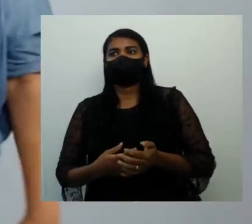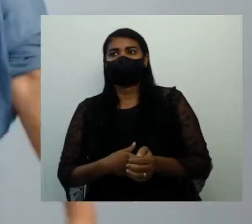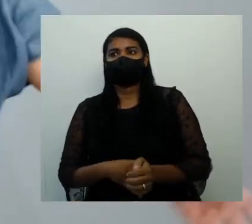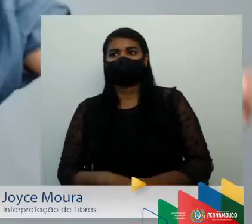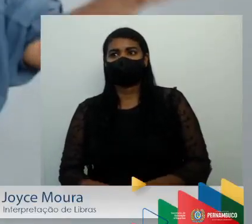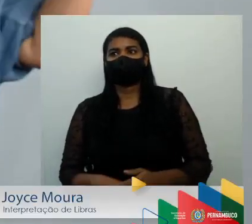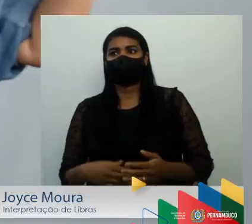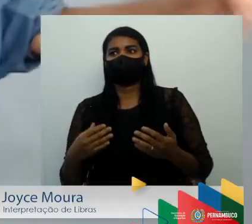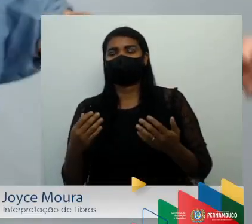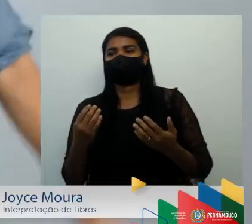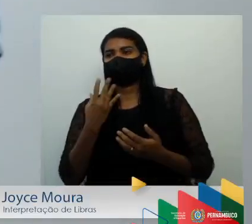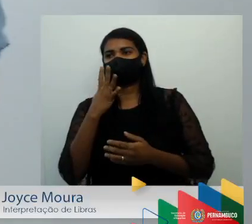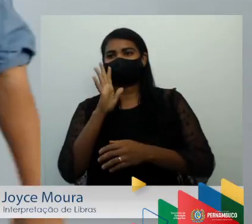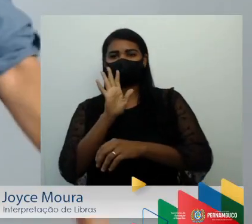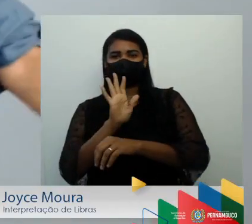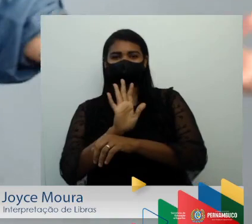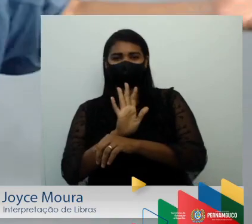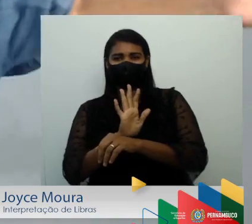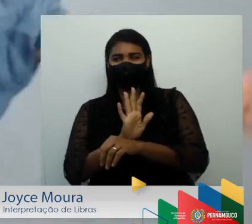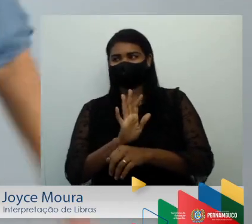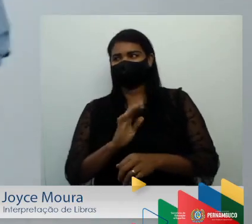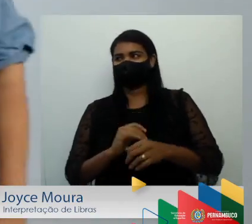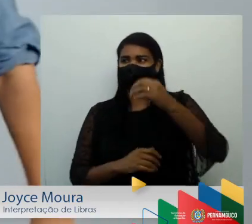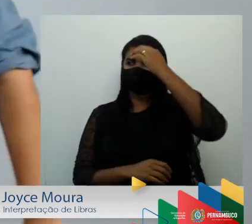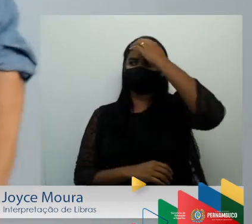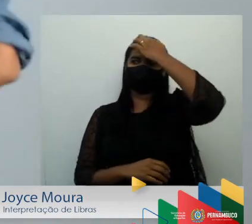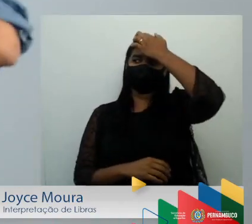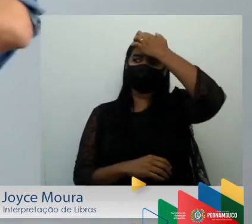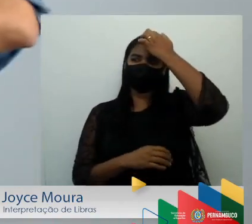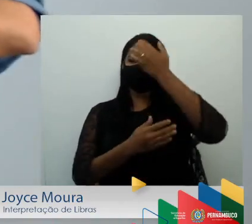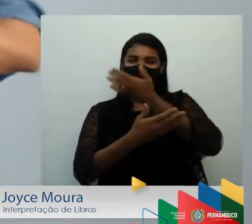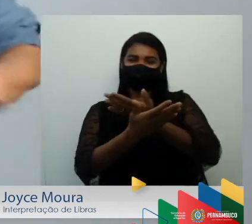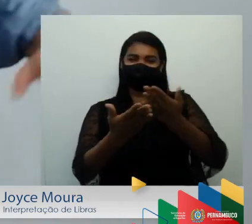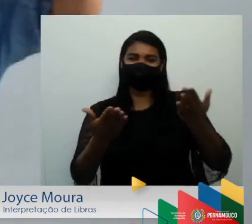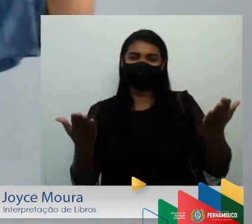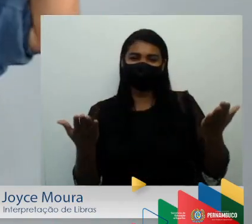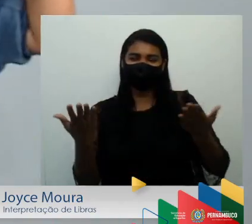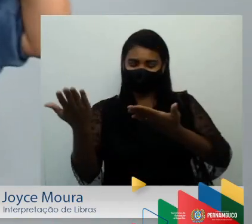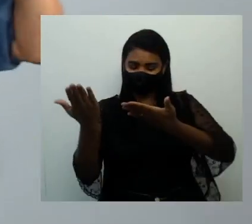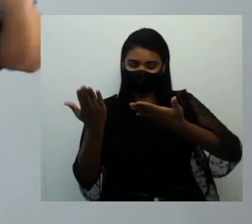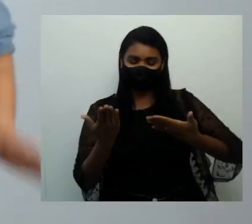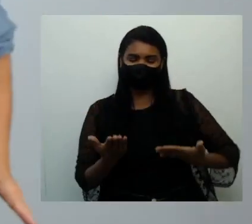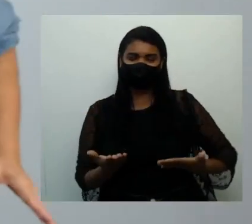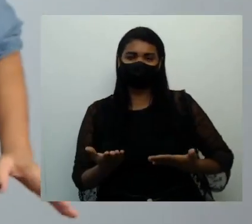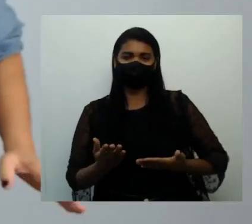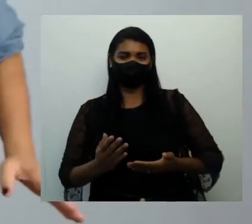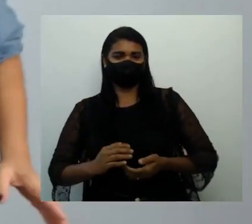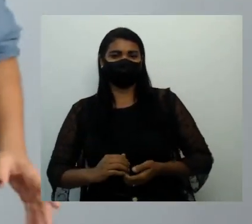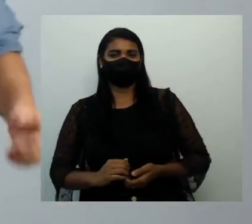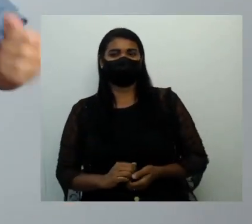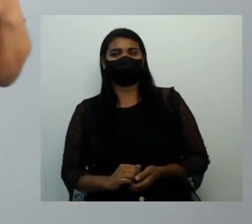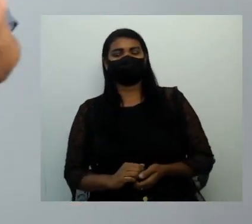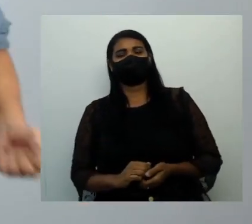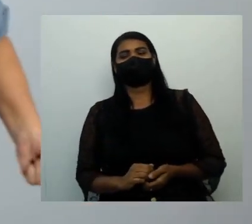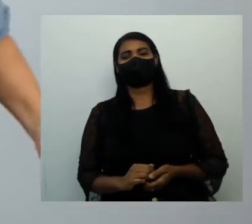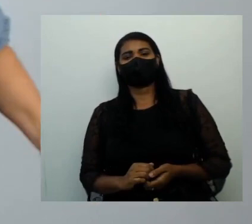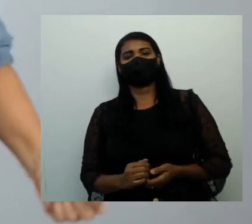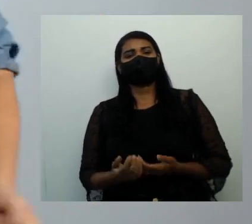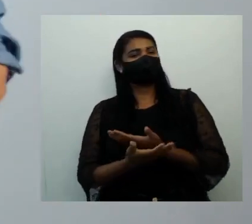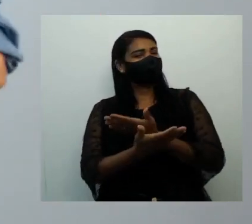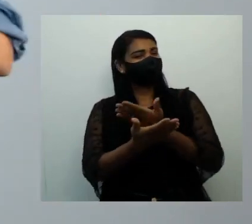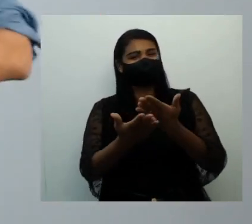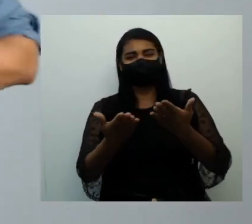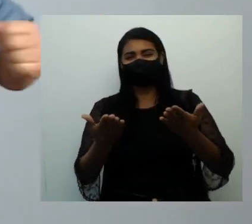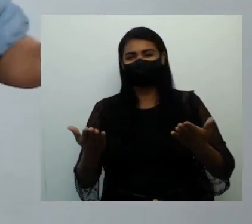gente! Boa tarde não, meus amores! Sejam muito bem-vindos!